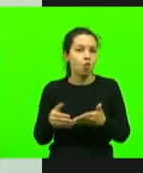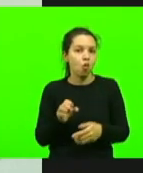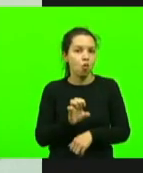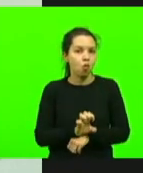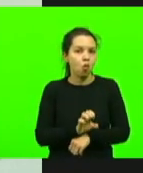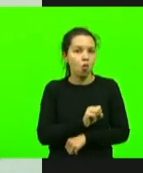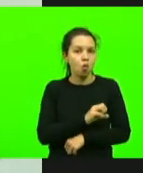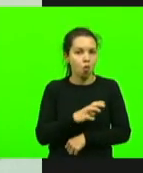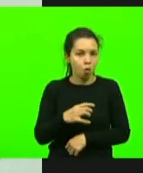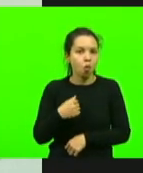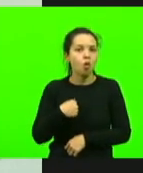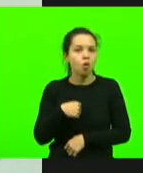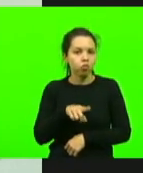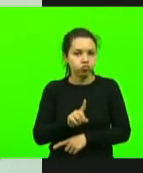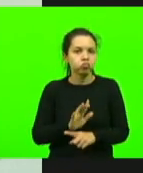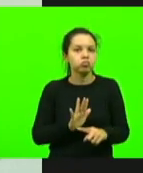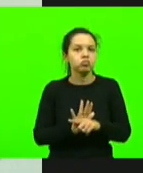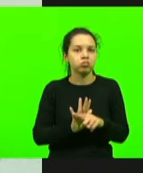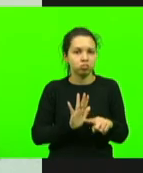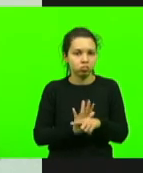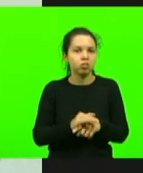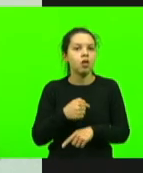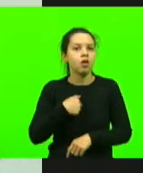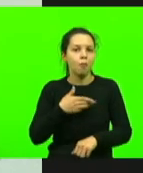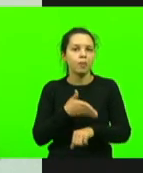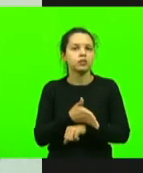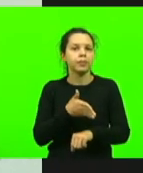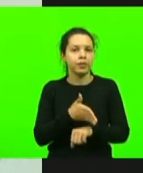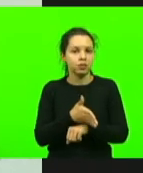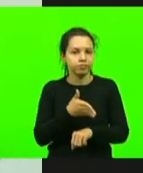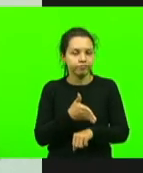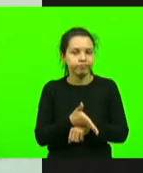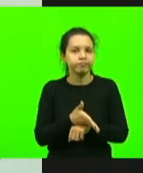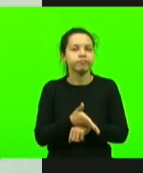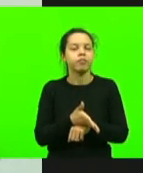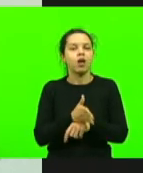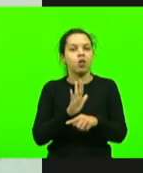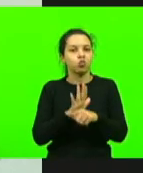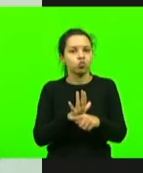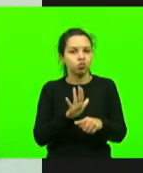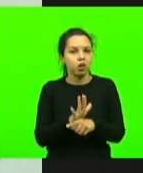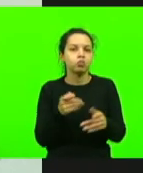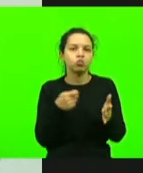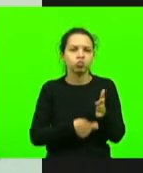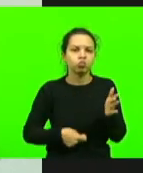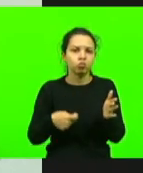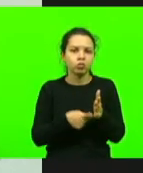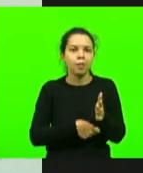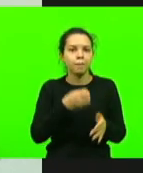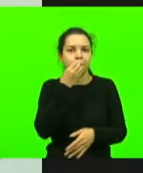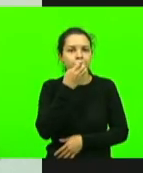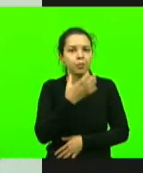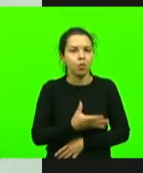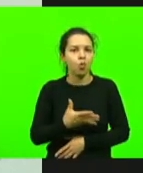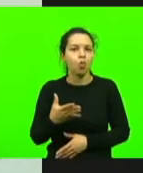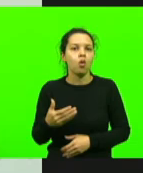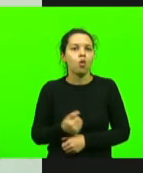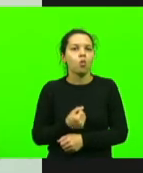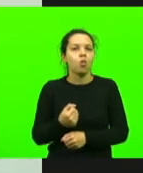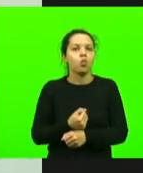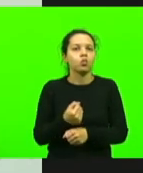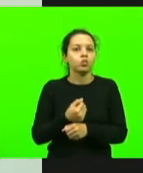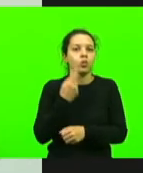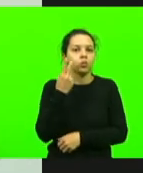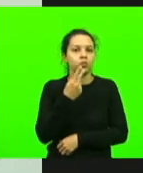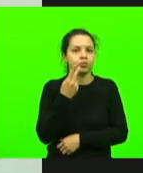Catarina conte comigo conta com a minha participação para tá fazendo essa boa luta e nessa construção política ou eu